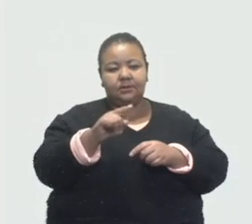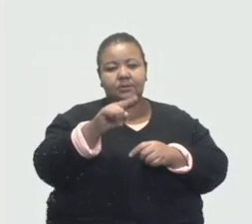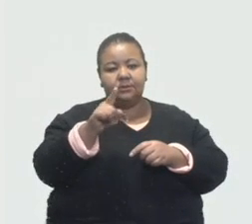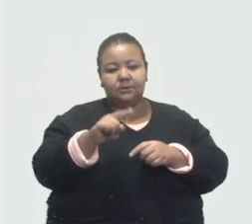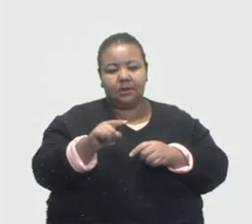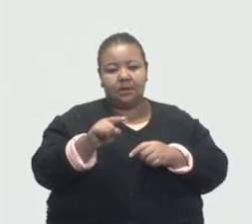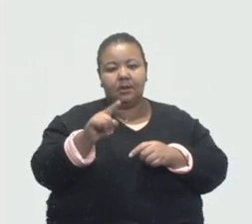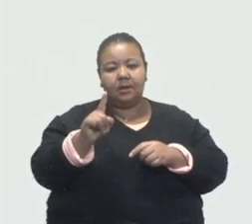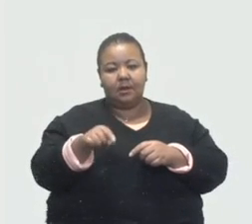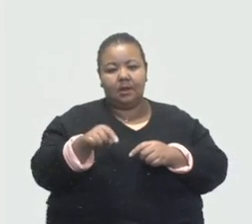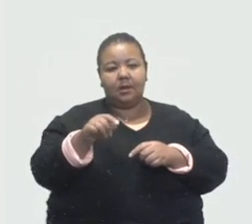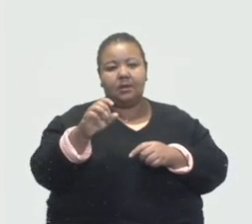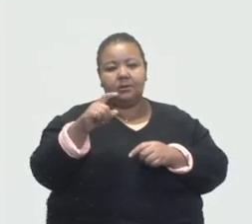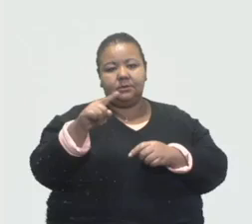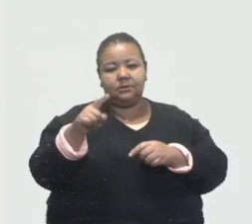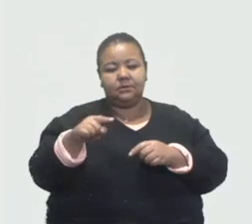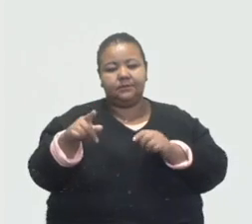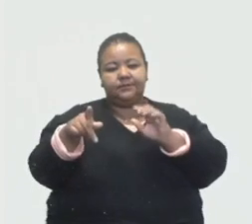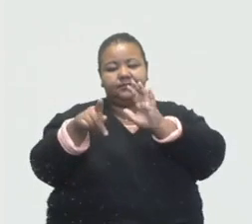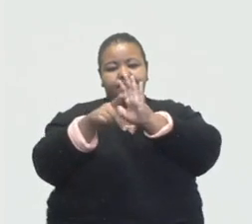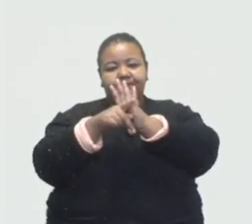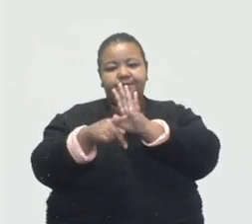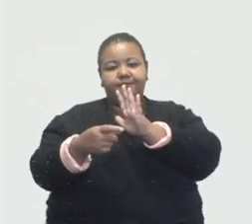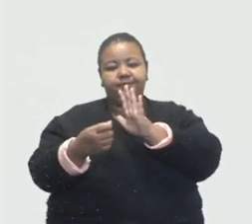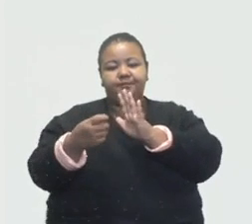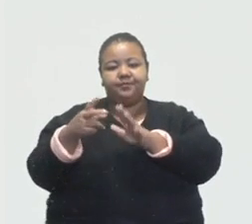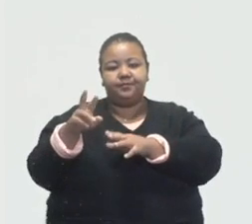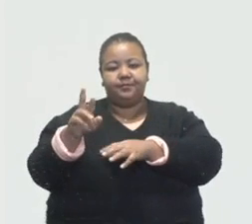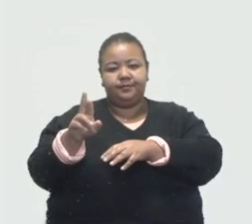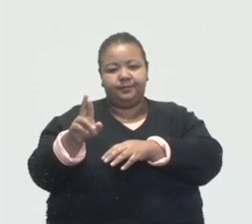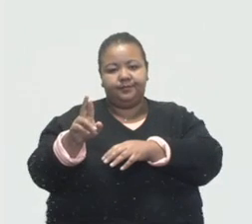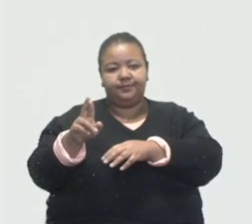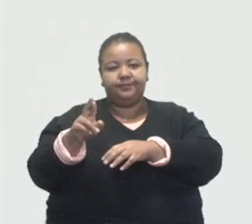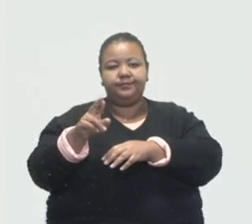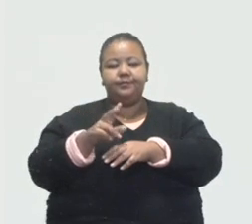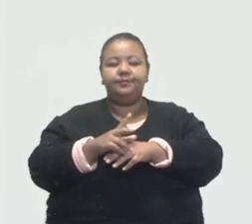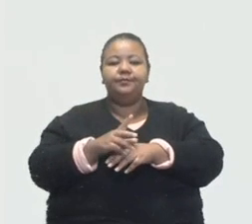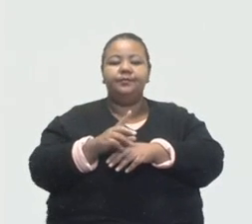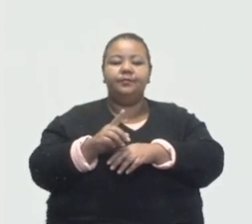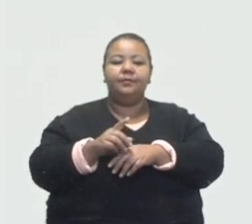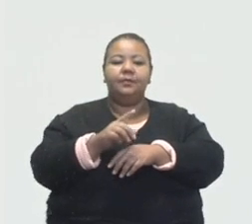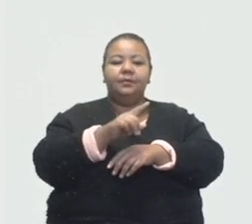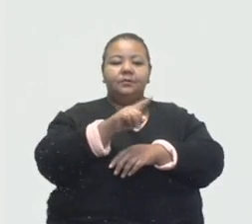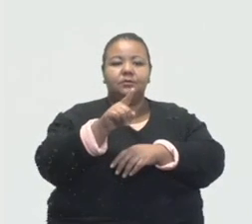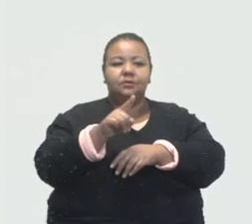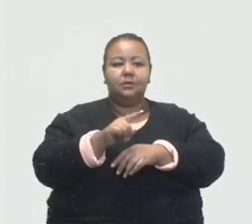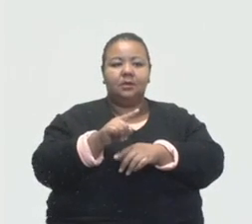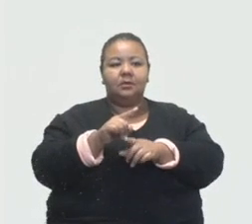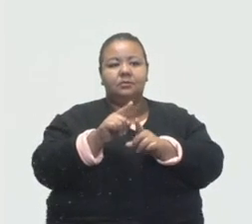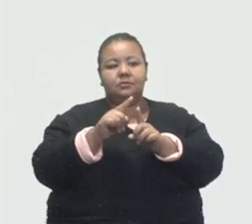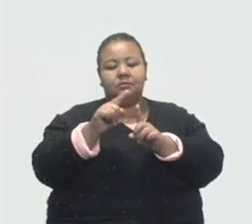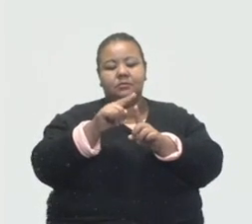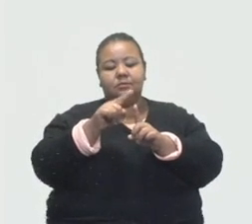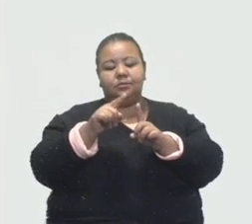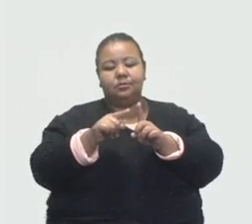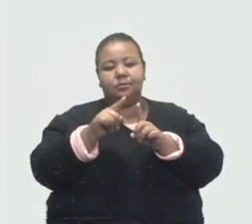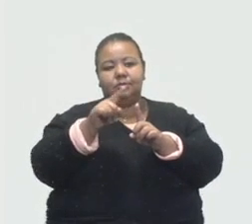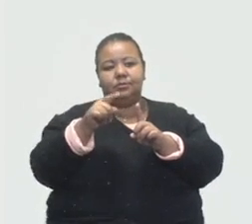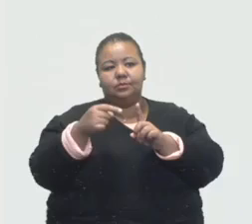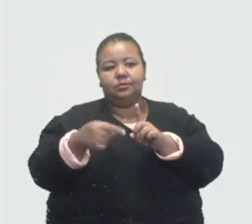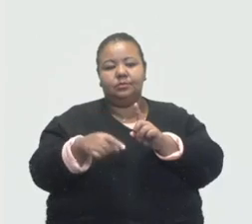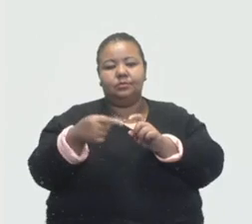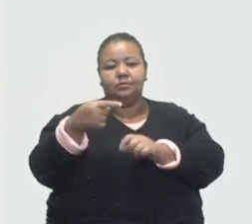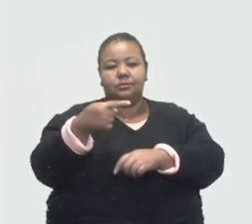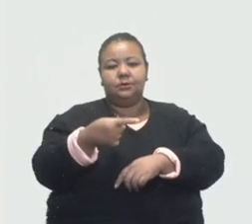z. Esse ele pertence ao conjunto dos números reais. Se colocarmos o z em evidência, teremos